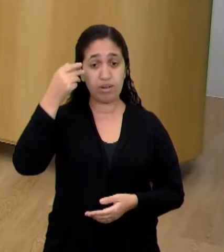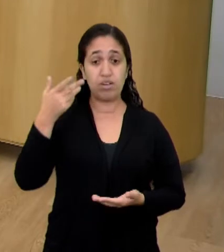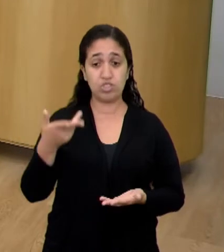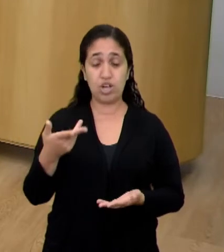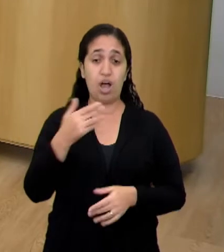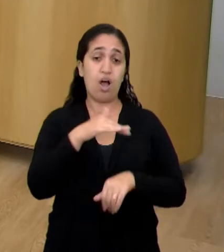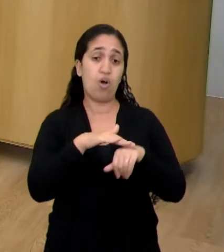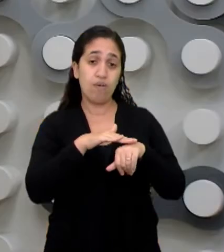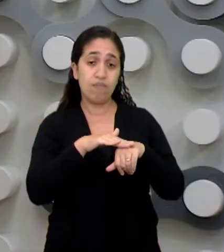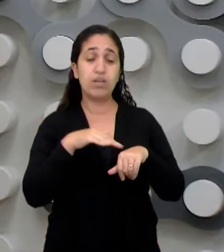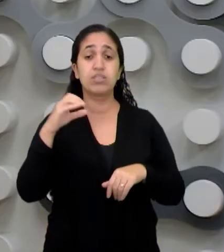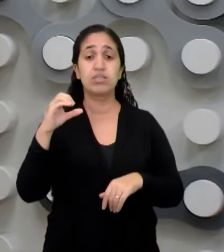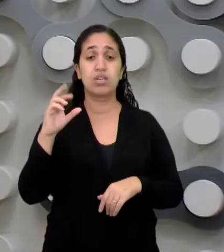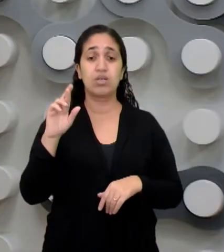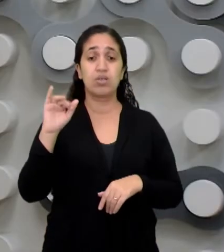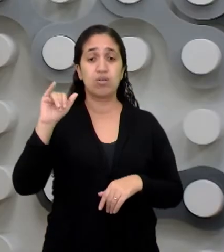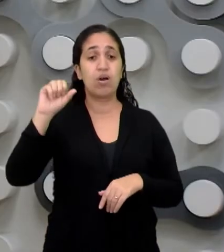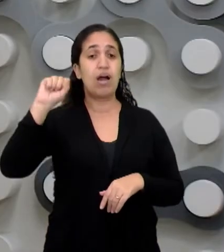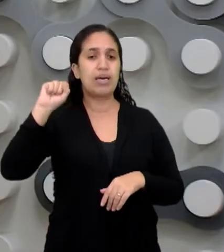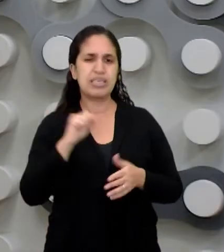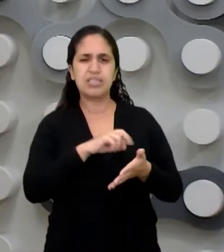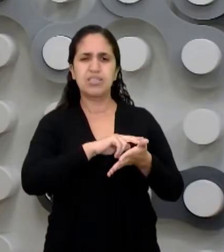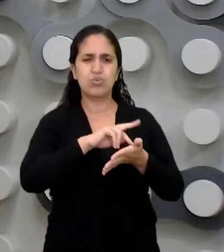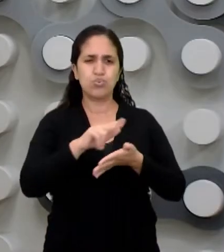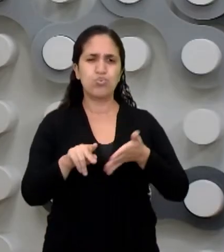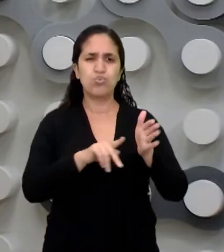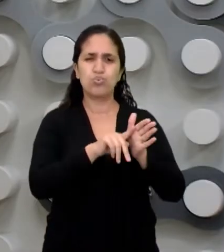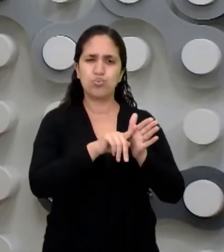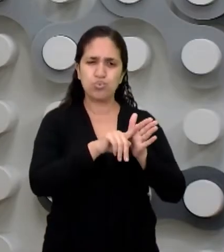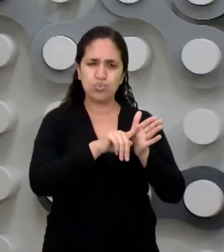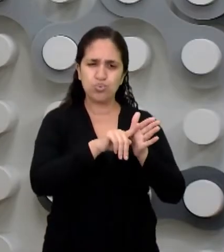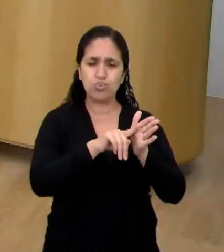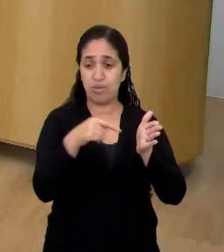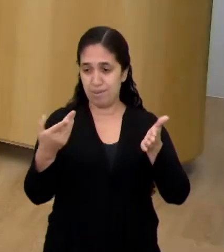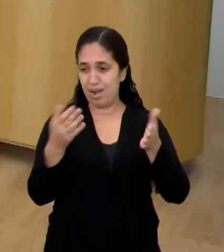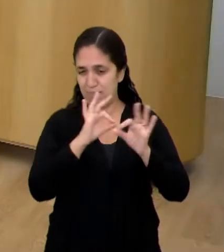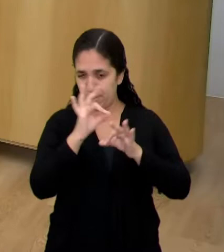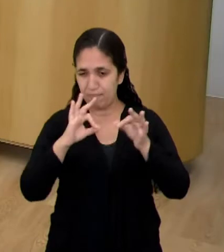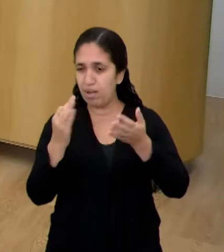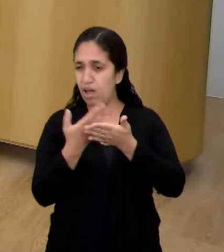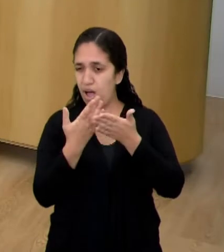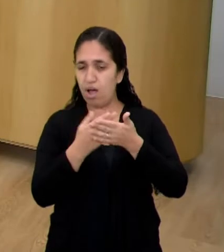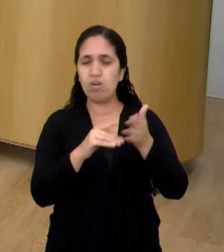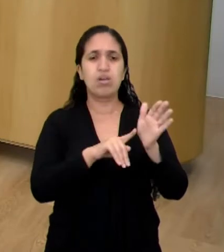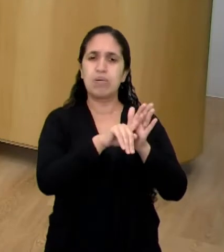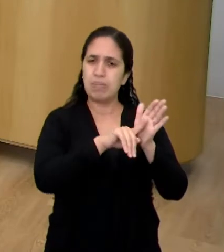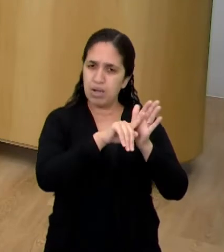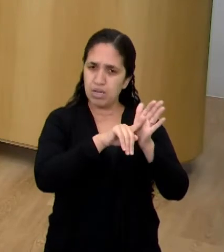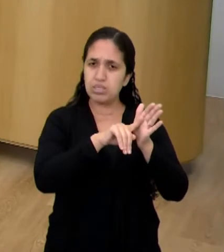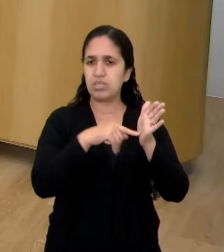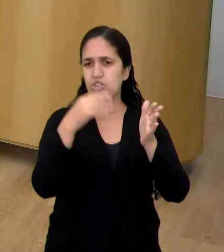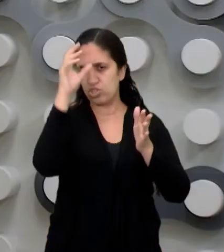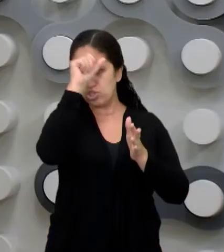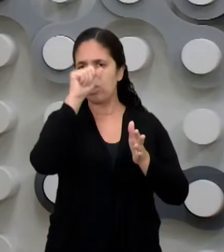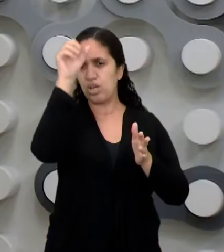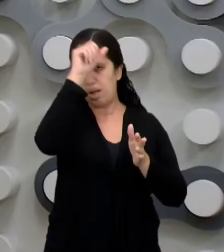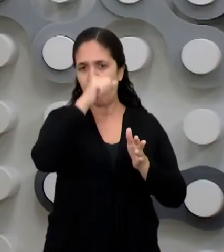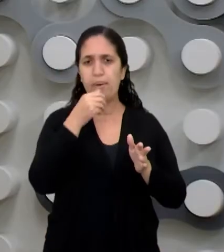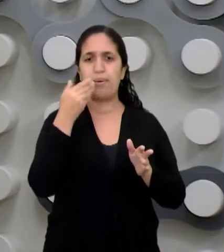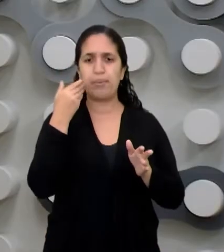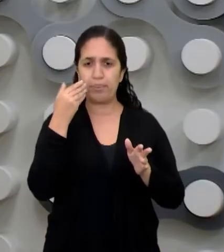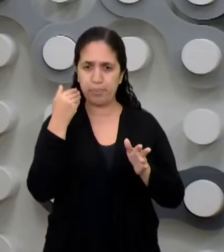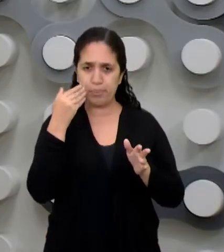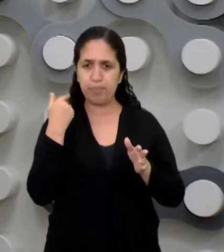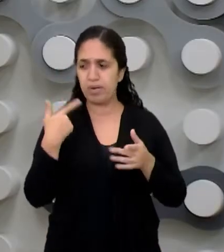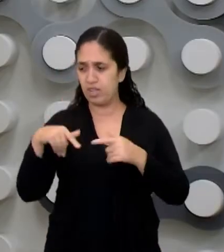com a Cris e tudo que eu pesquisei, né? Porque fazer essas aulas a gente pesquisa muito, né? A gente aprende muita coisa. As nossas